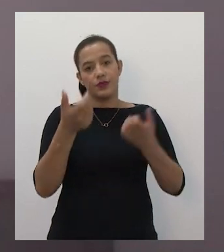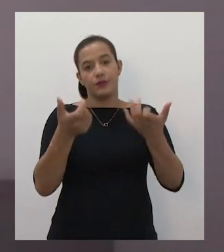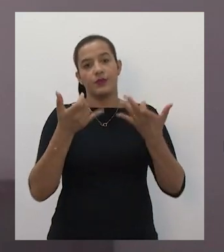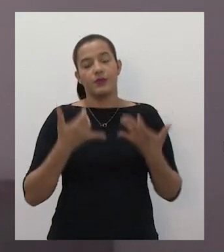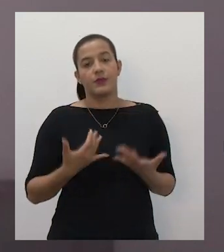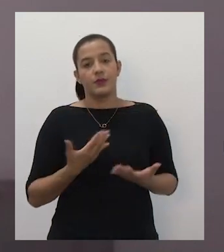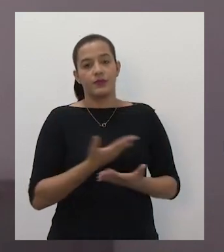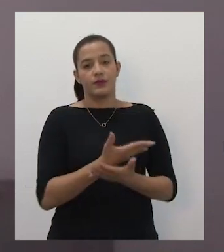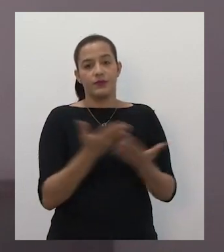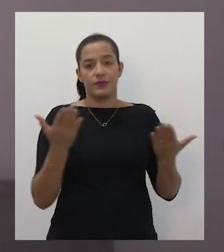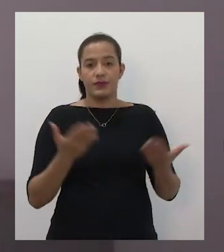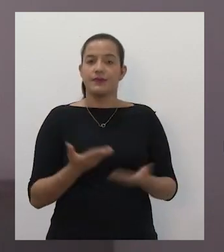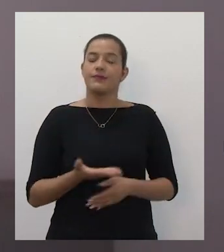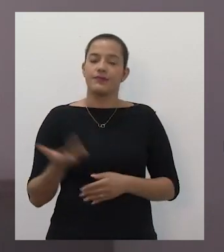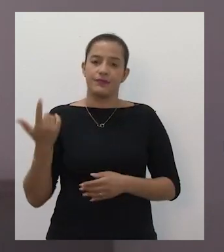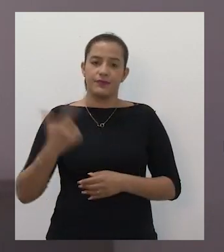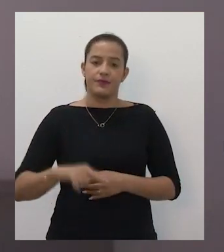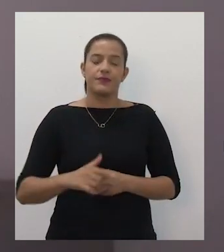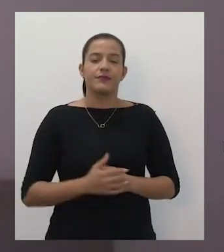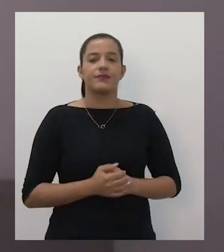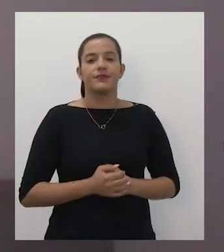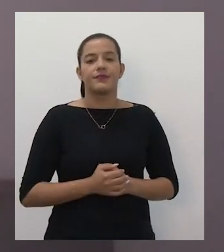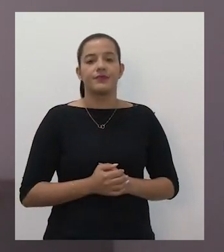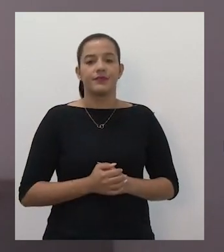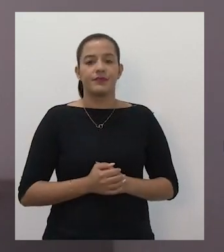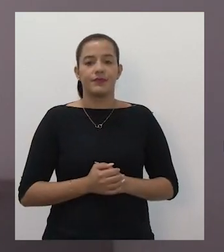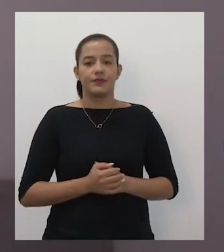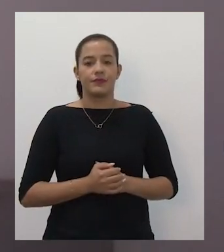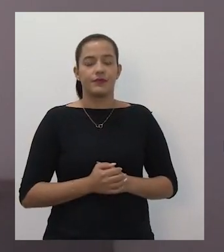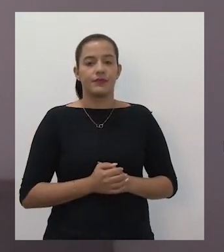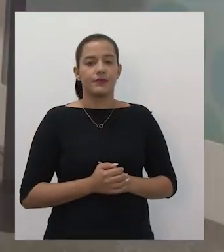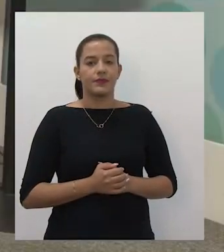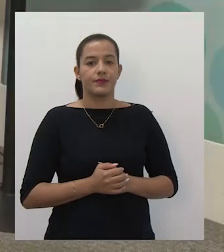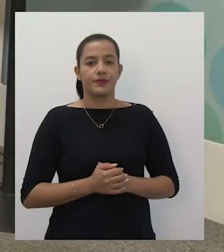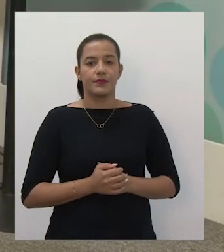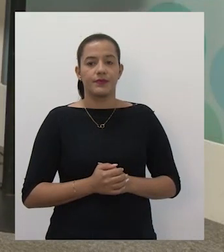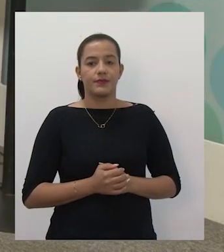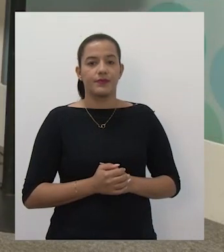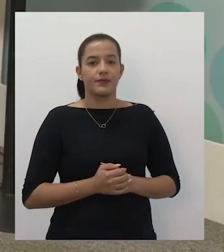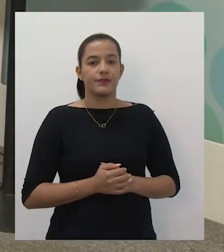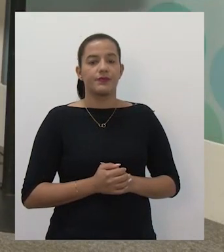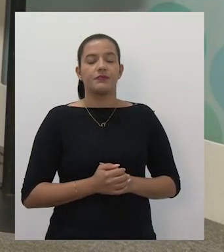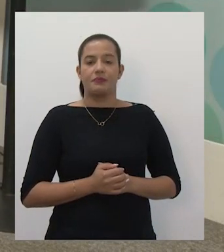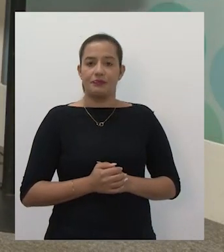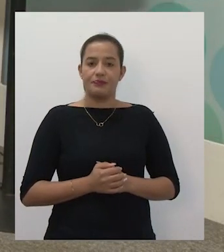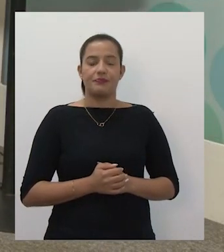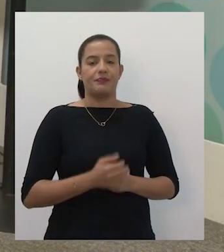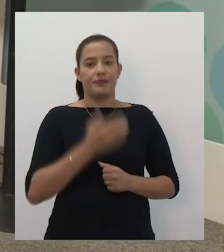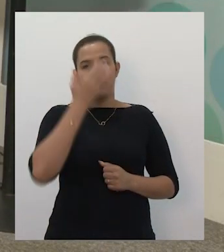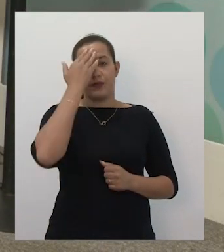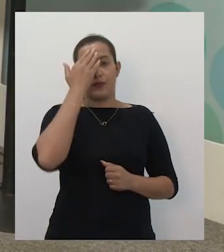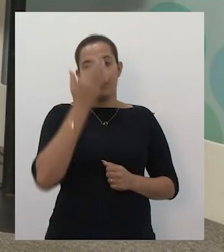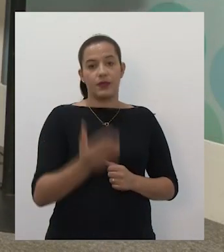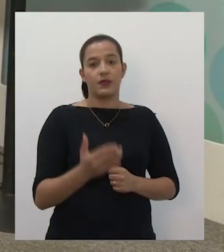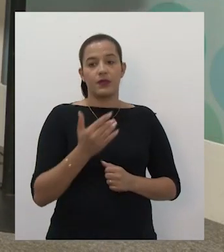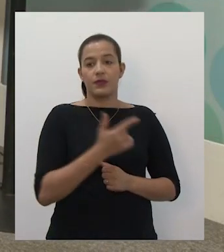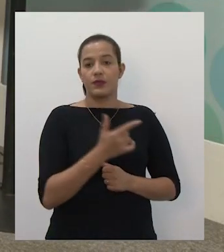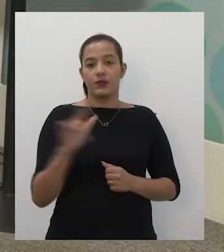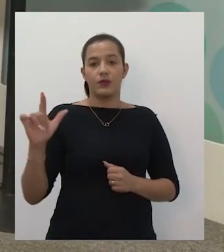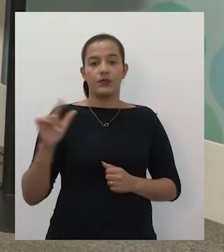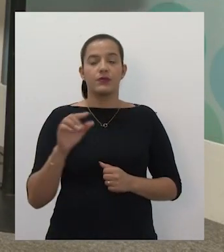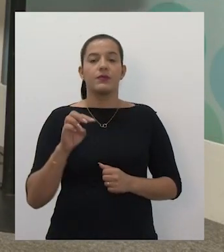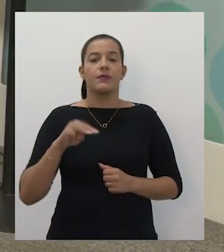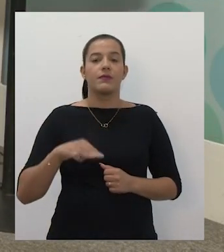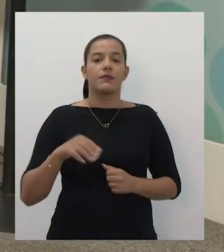Obrigada. Passo a palavra, Tânia. Ah, sim, obrigada, Malu. Então, eu vou passar a palavra aqui, né, para a nossa colega Maria Fernanda